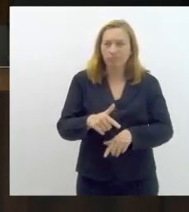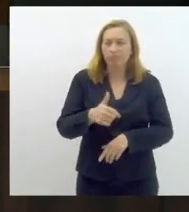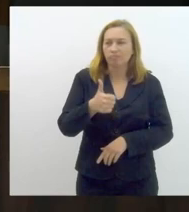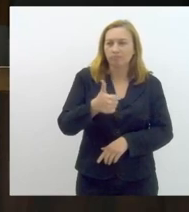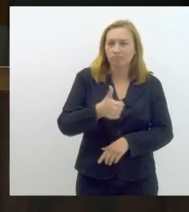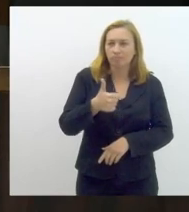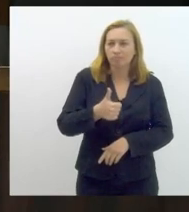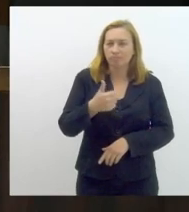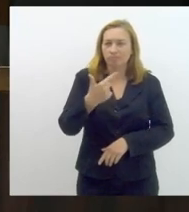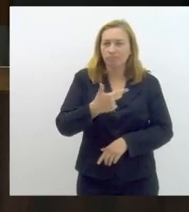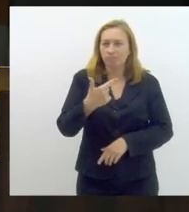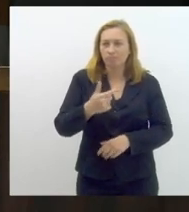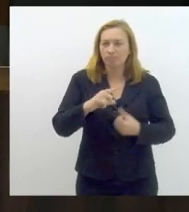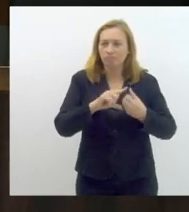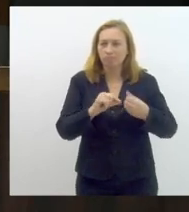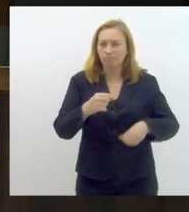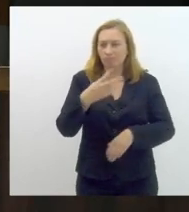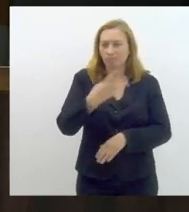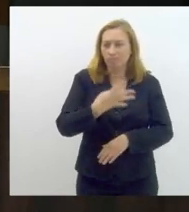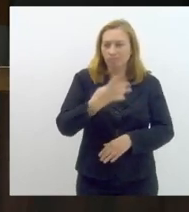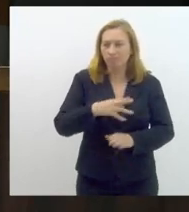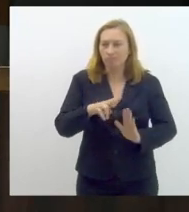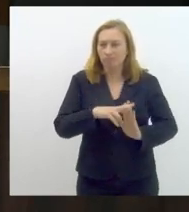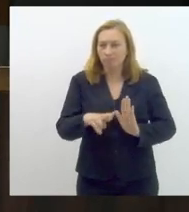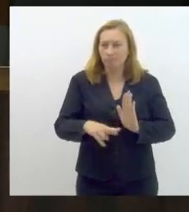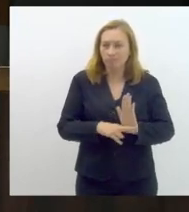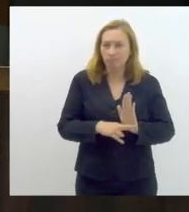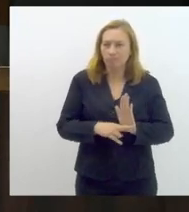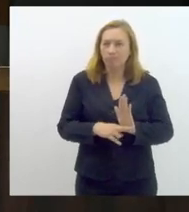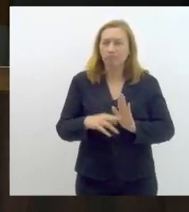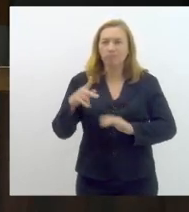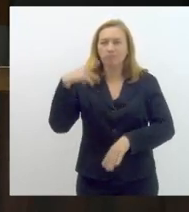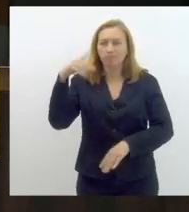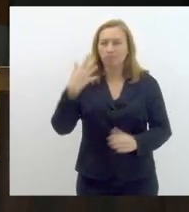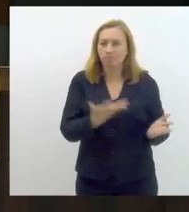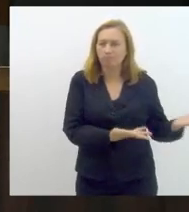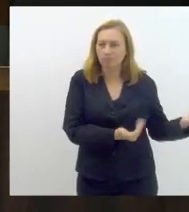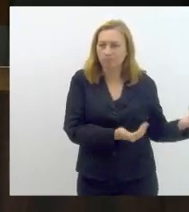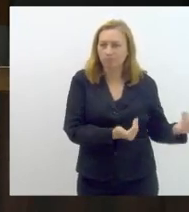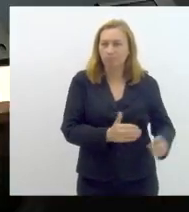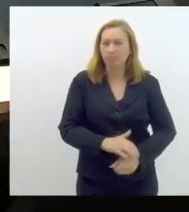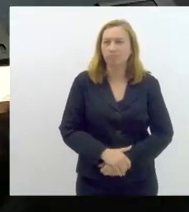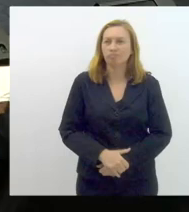2º, artigo 4º do Regimento Interno do Parlamento Juvenil.